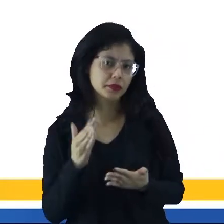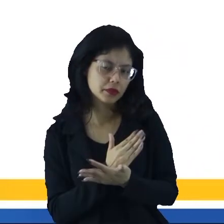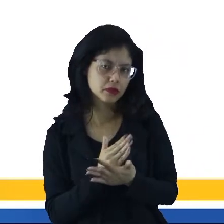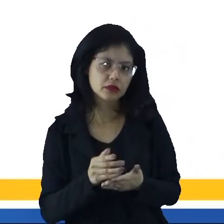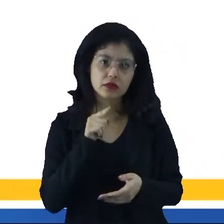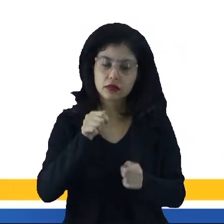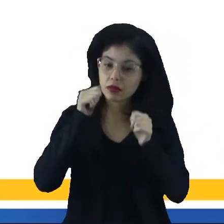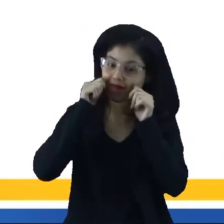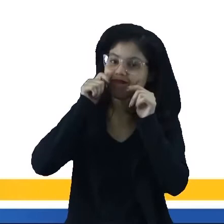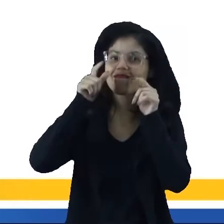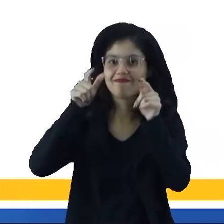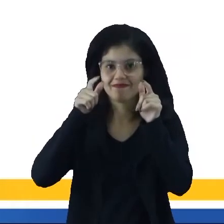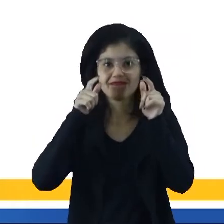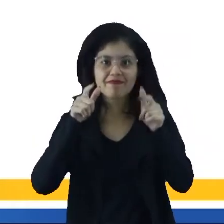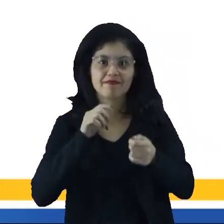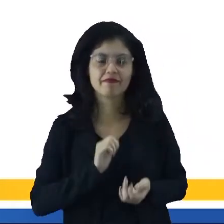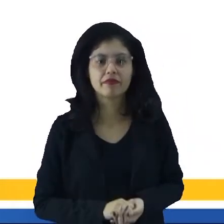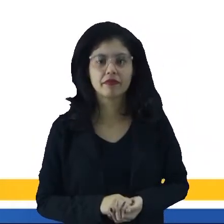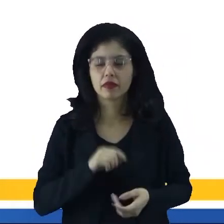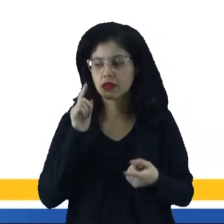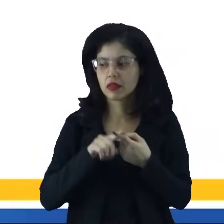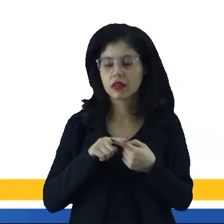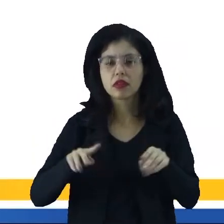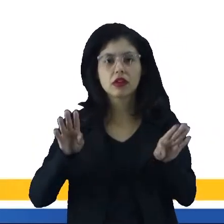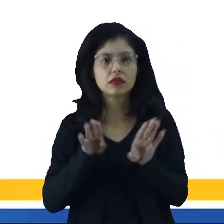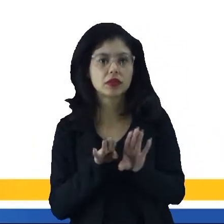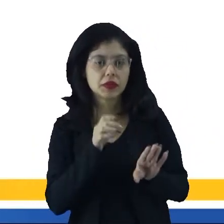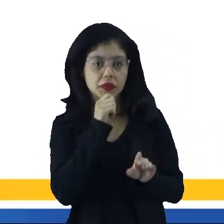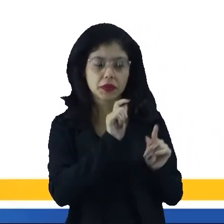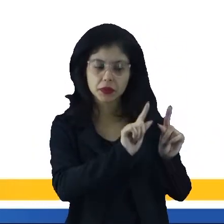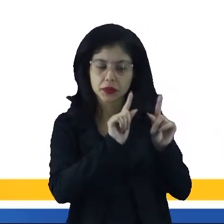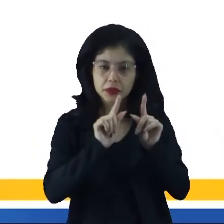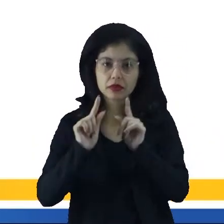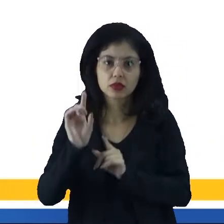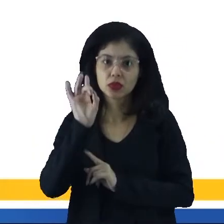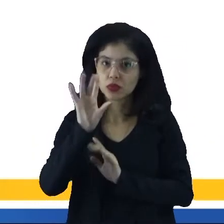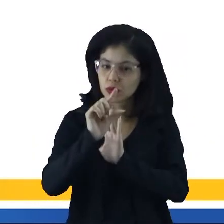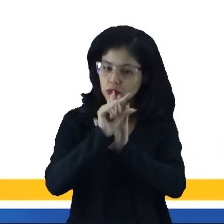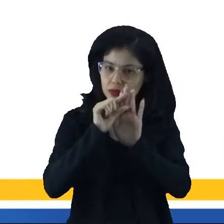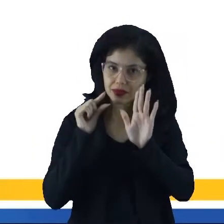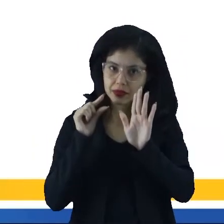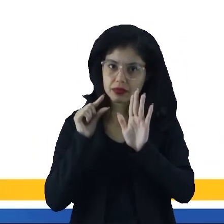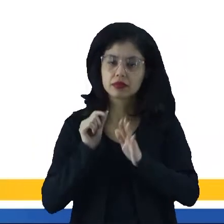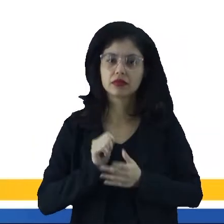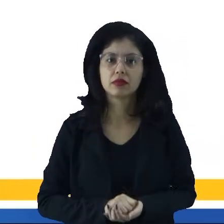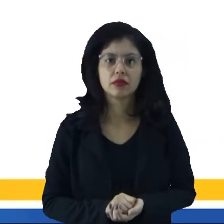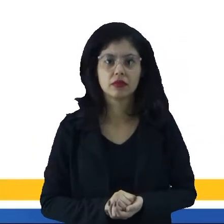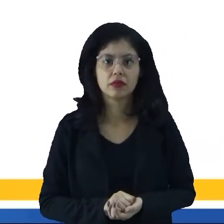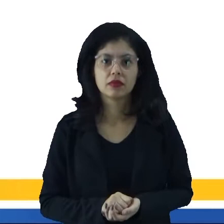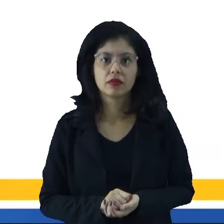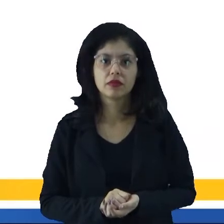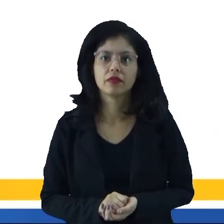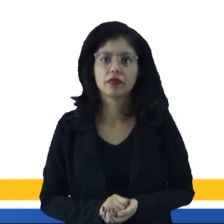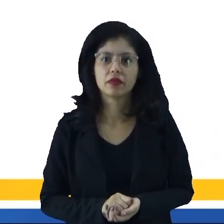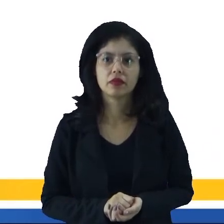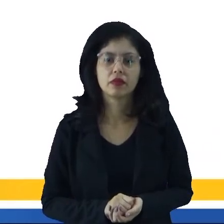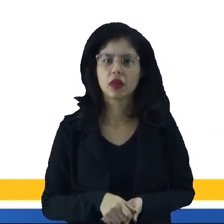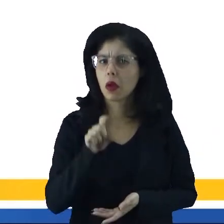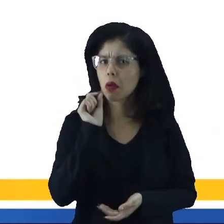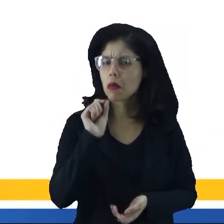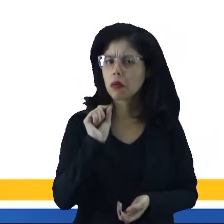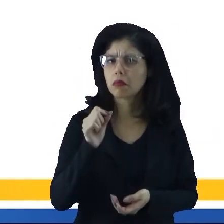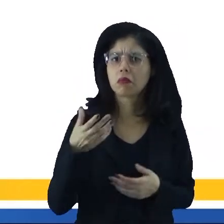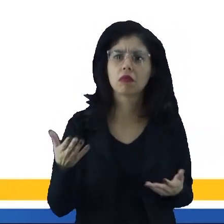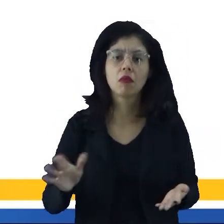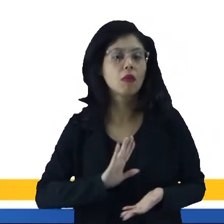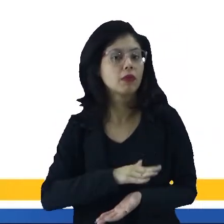que se atentar muito aí, porque é só um trecho aí quando tem ambiguidade, tá? Ou seja, vamos lá, o que é ambiguidade? Quando